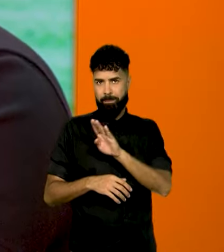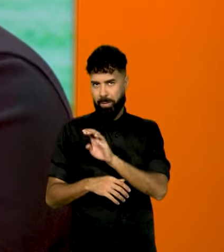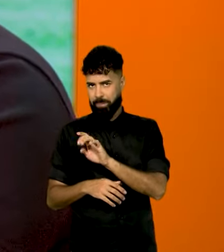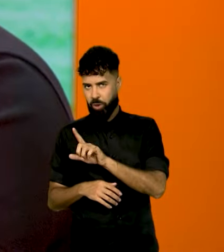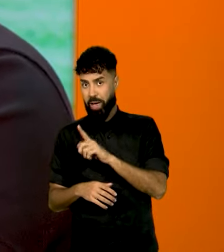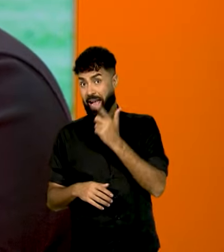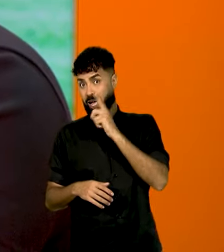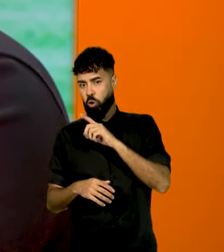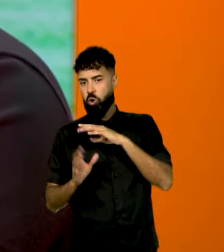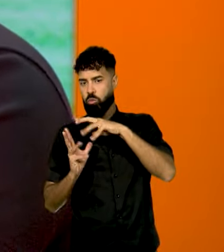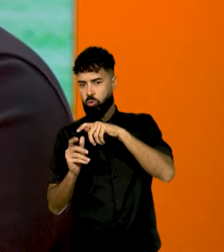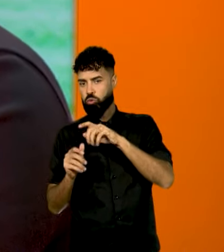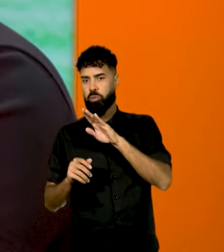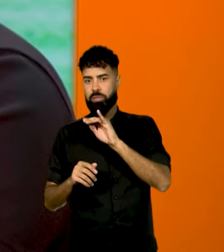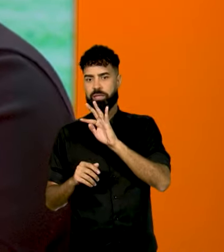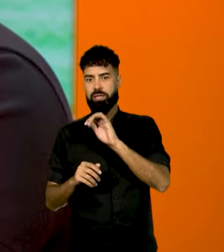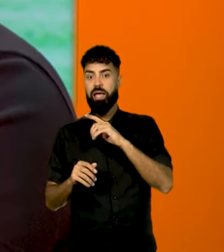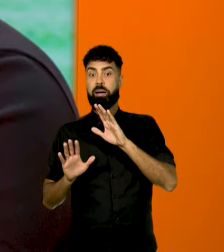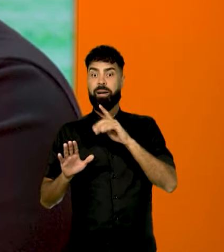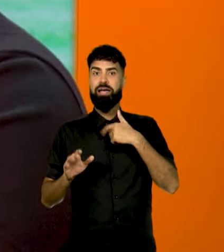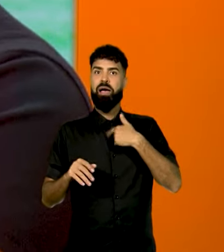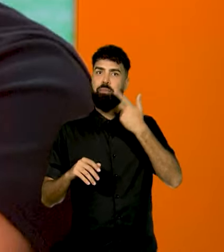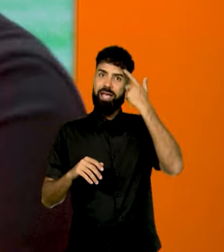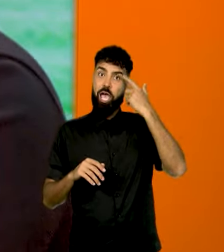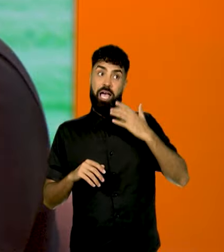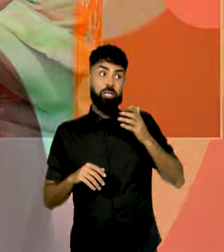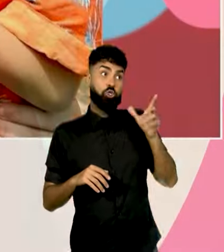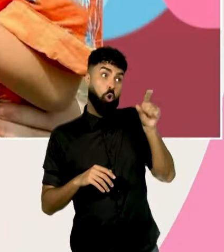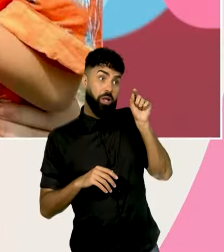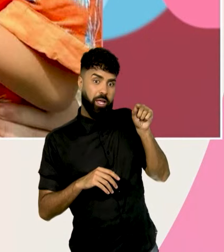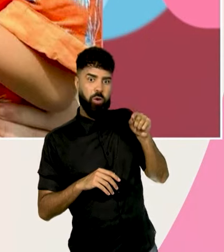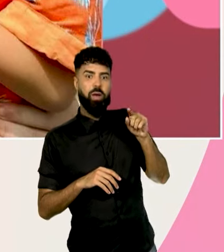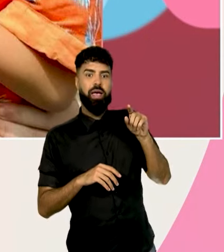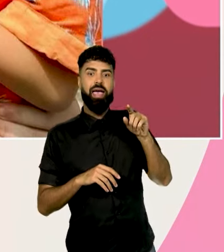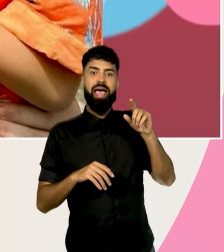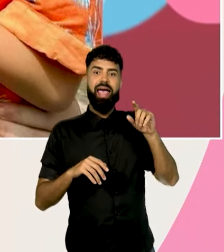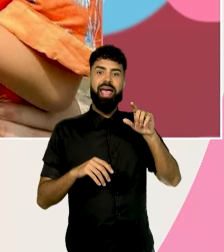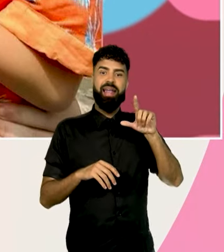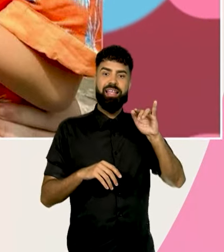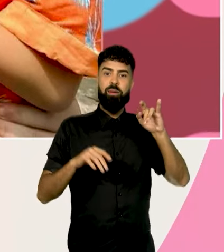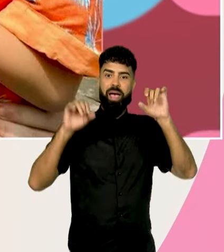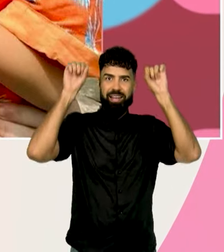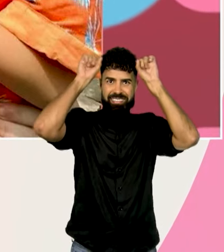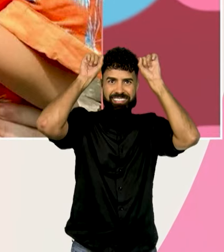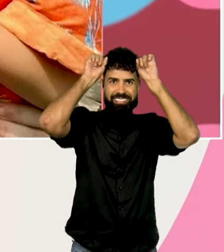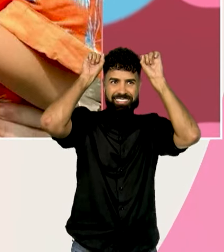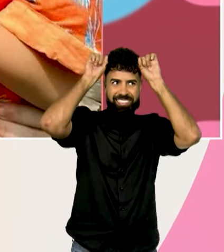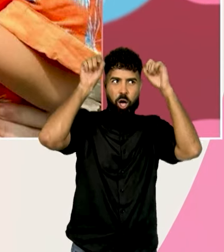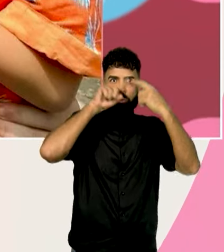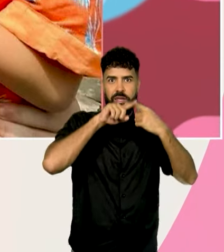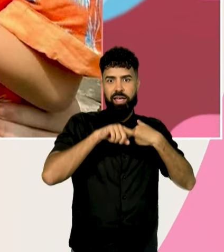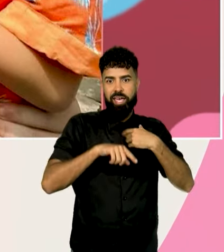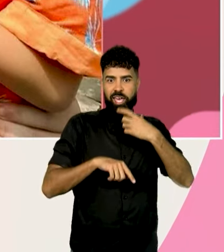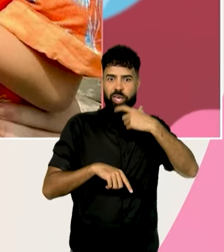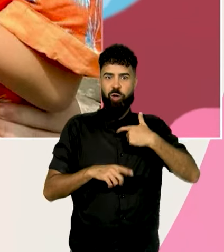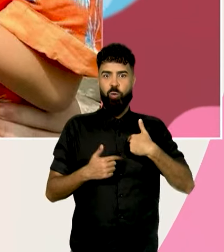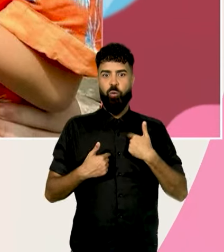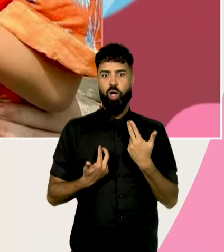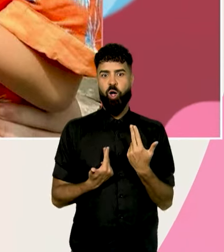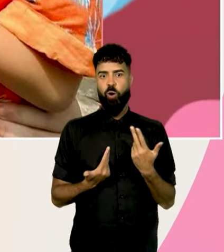Lila porque ela quis personificar ela dentro do... Ela quer uma assinatura. Ela quer que eu sou a Lila. Você com